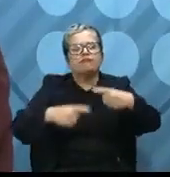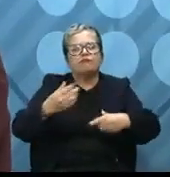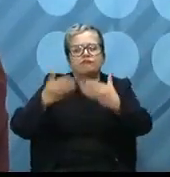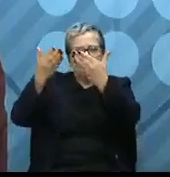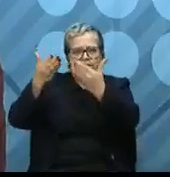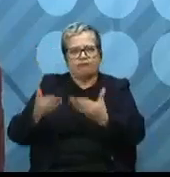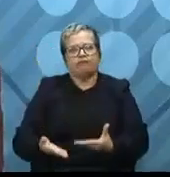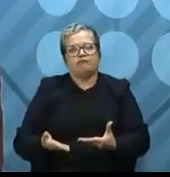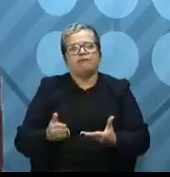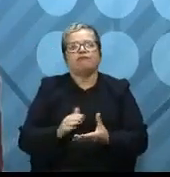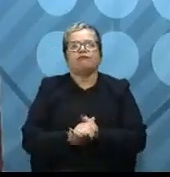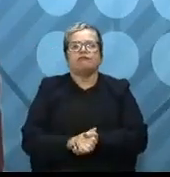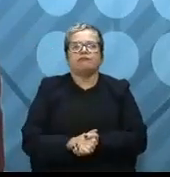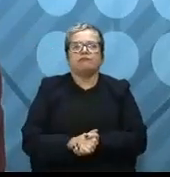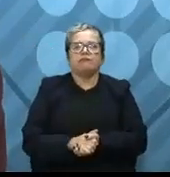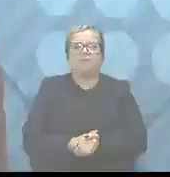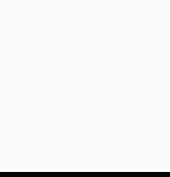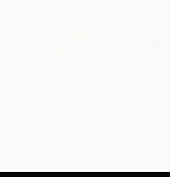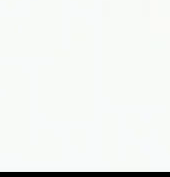essa atividade.